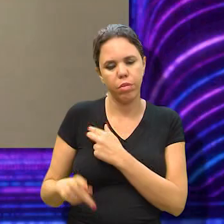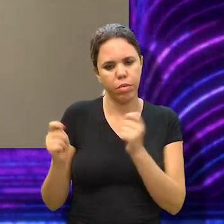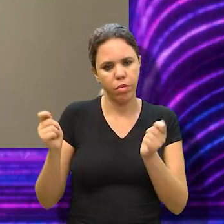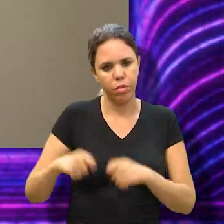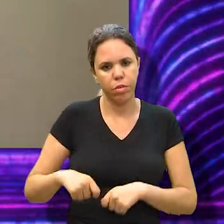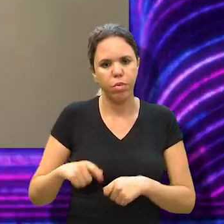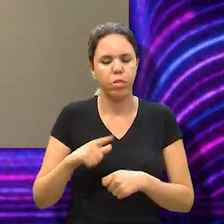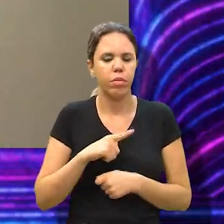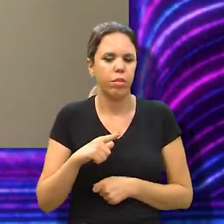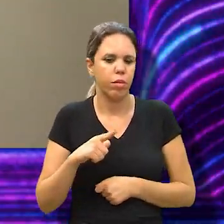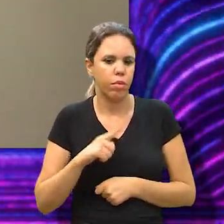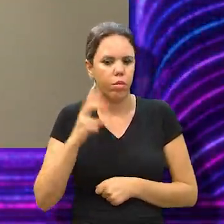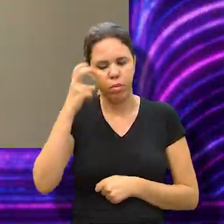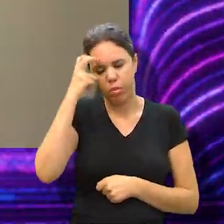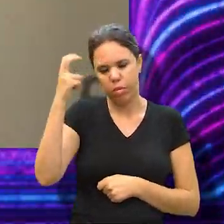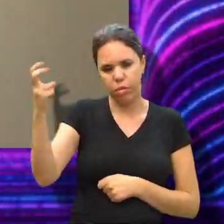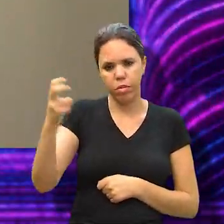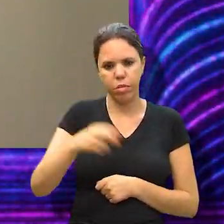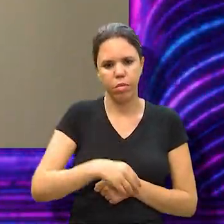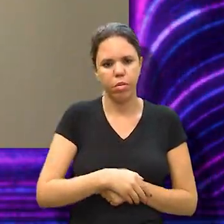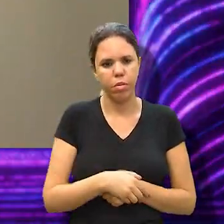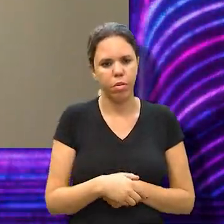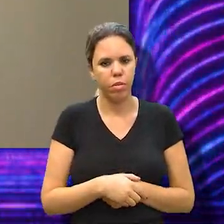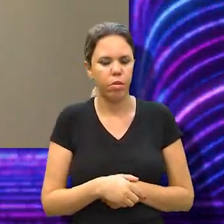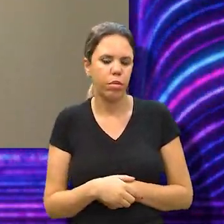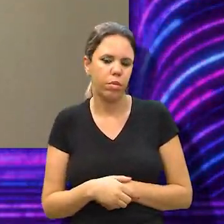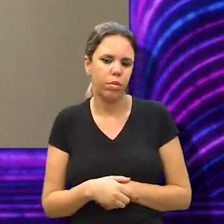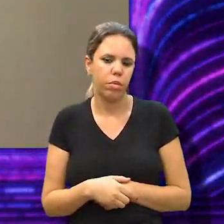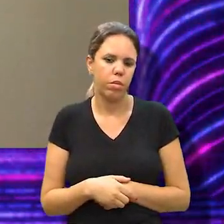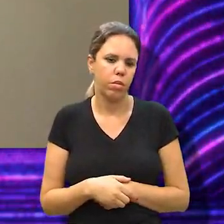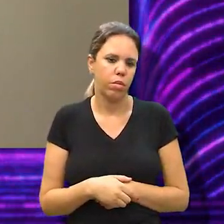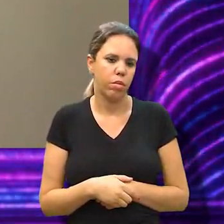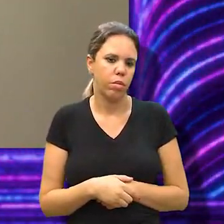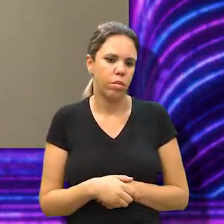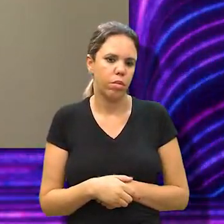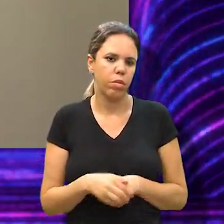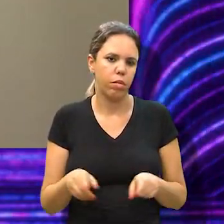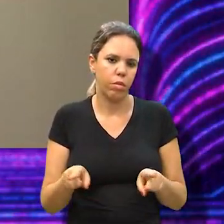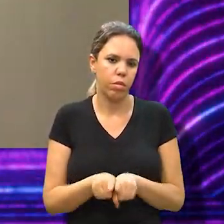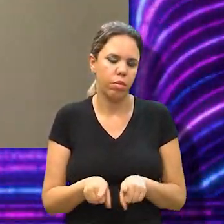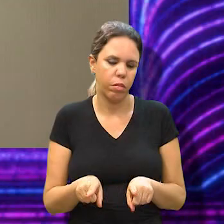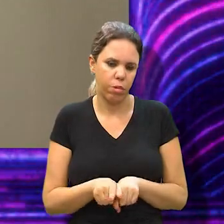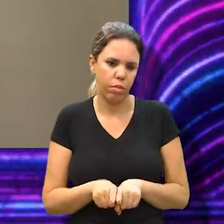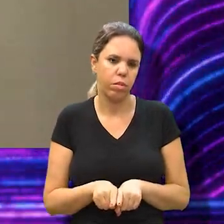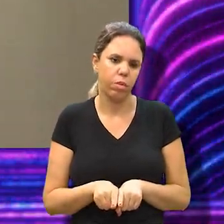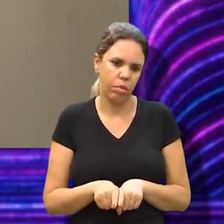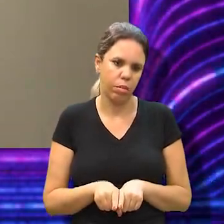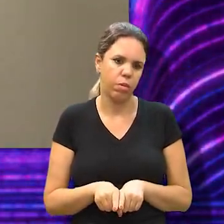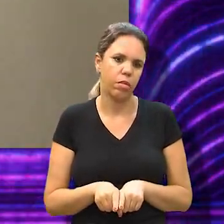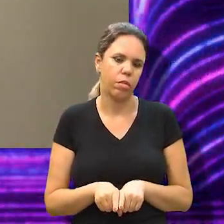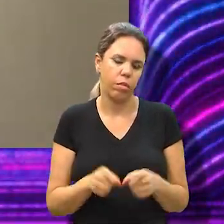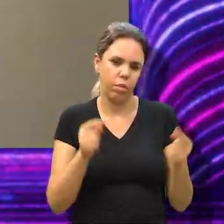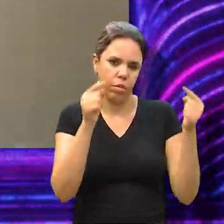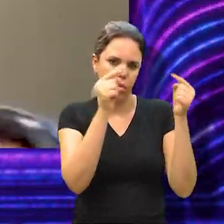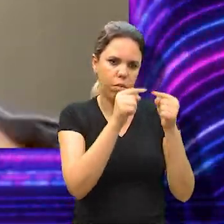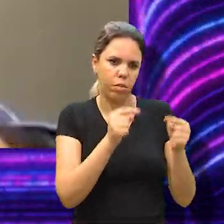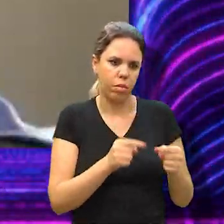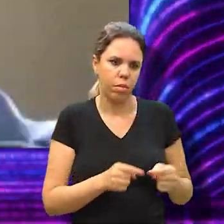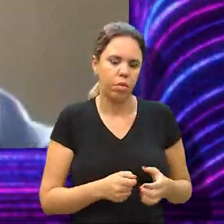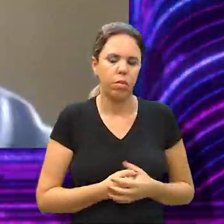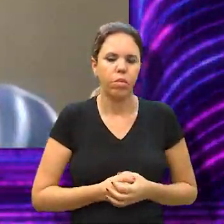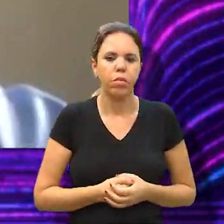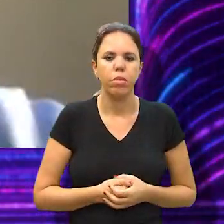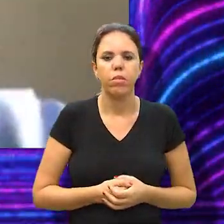uma alta capacidade de inteligência e também, né, de